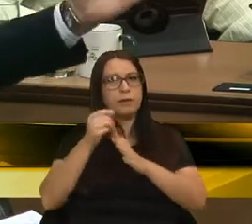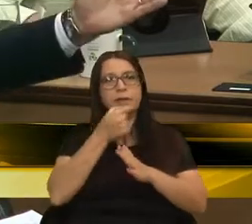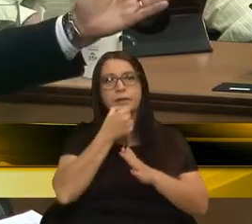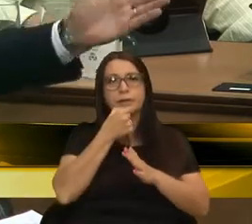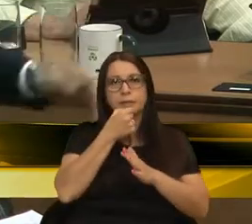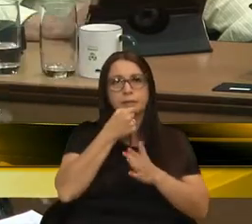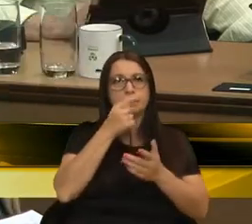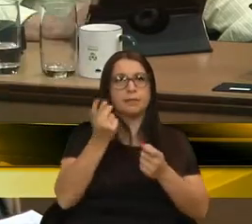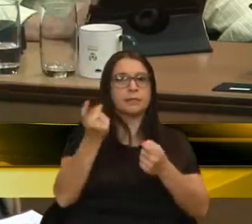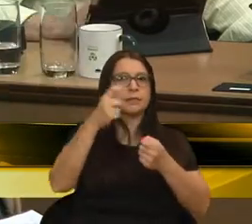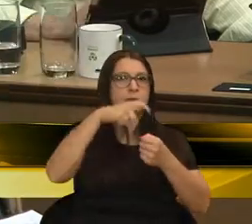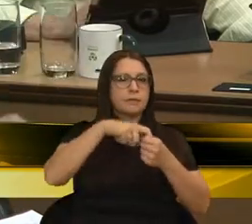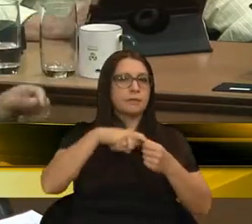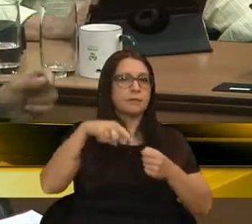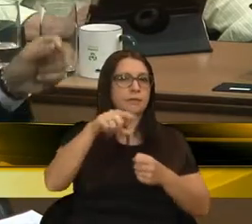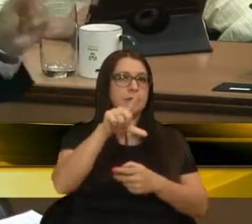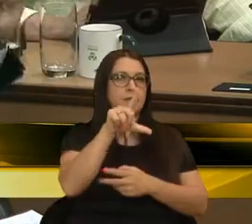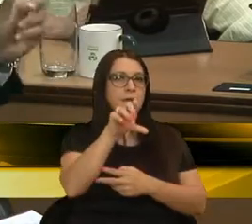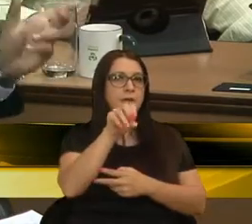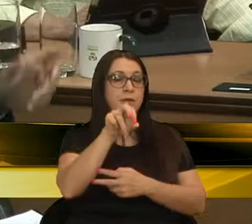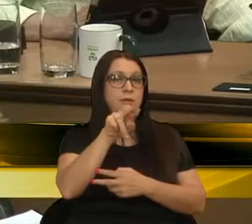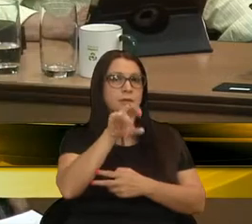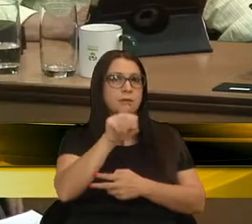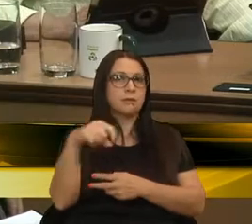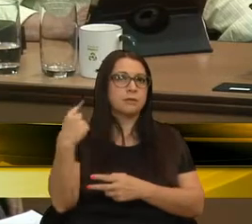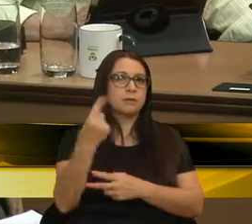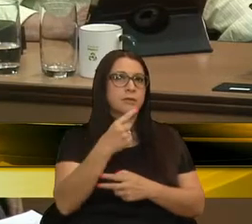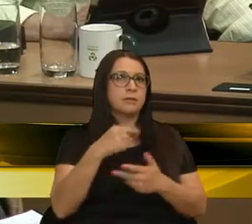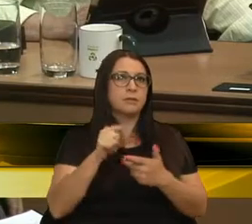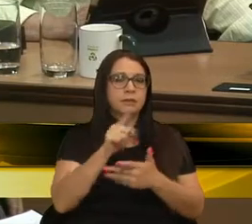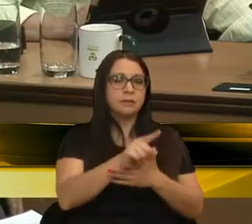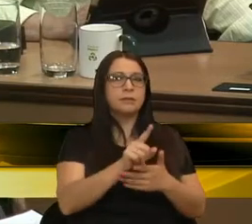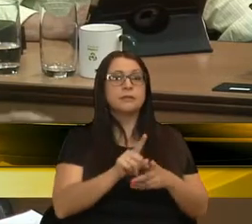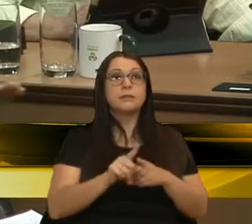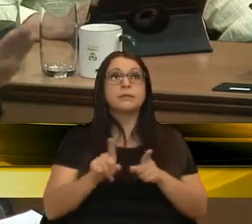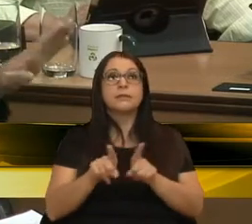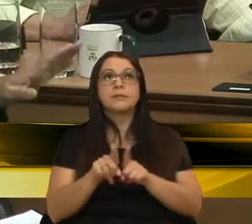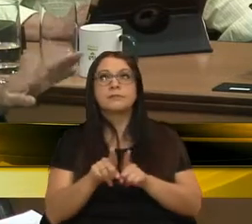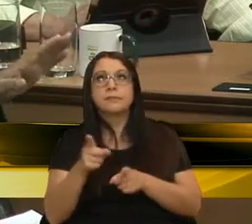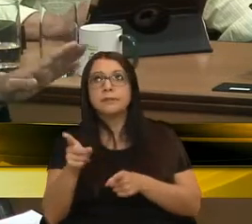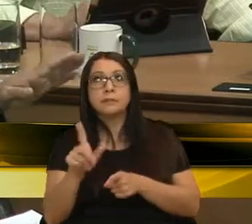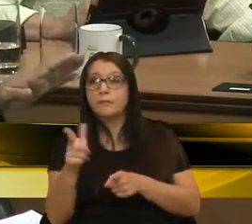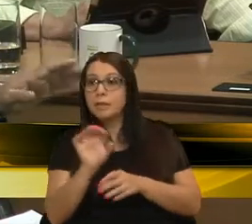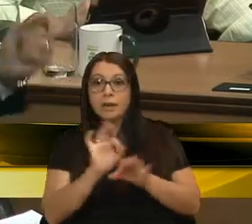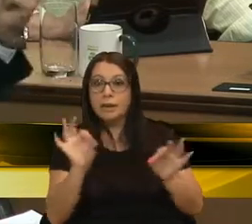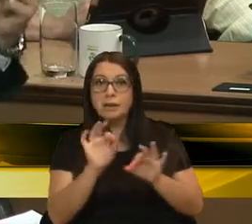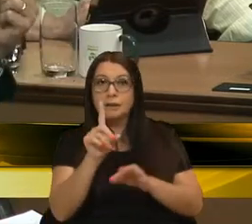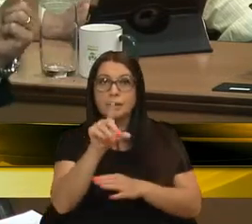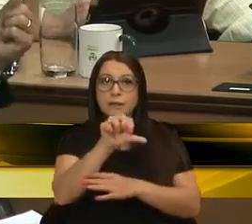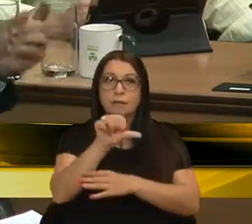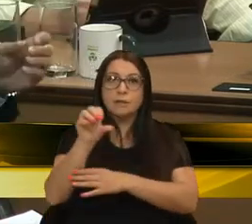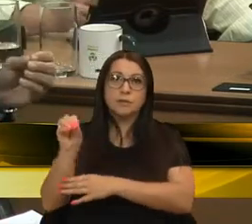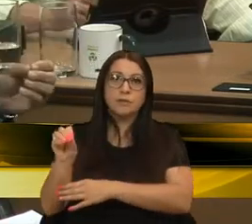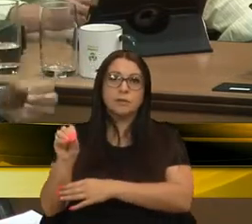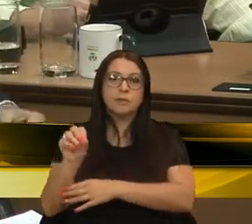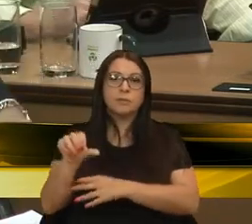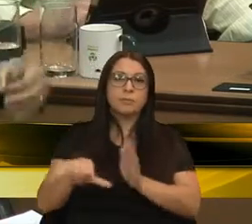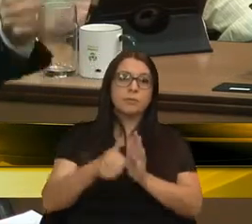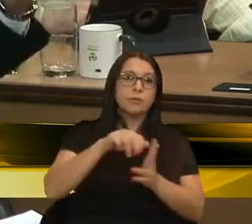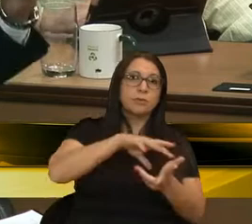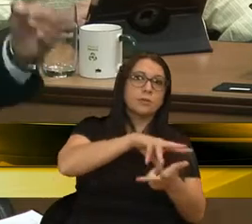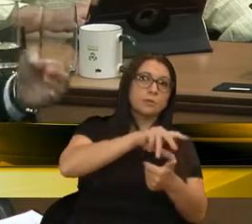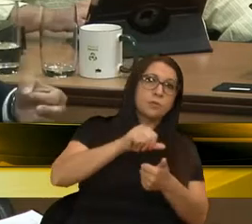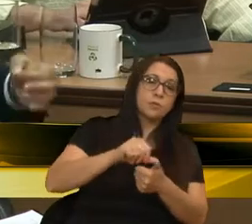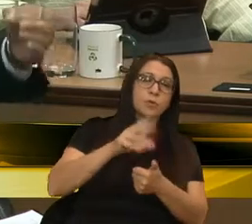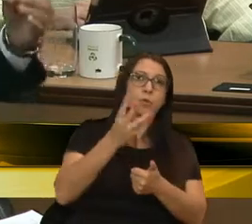na capital, Londres, e não havia 100 metros de ciclovia. Não havia nada em 1990, num país de primeiro mundo. Hoje,